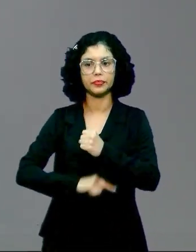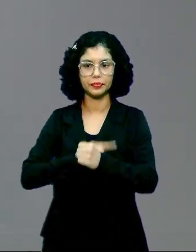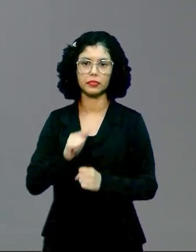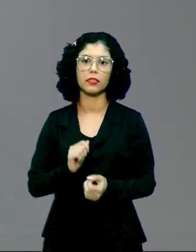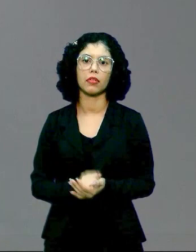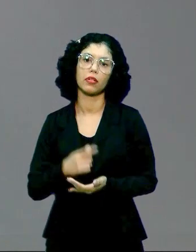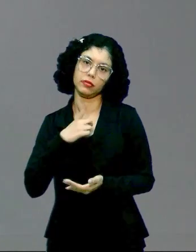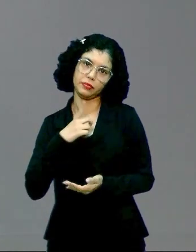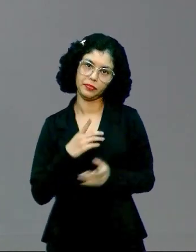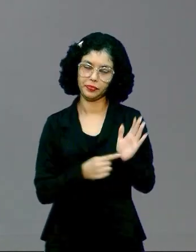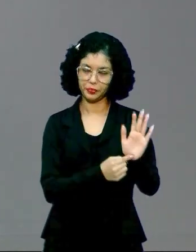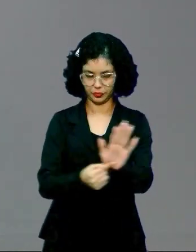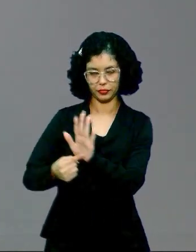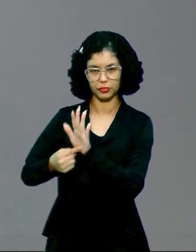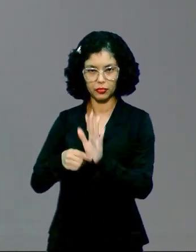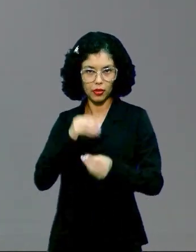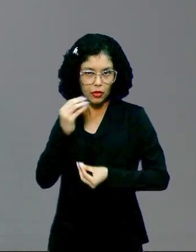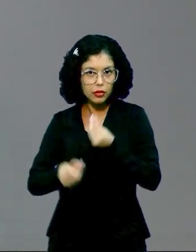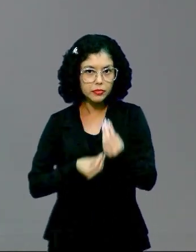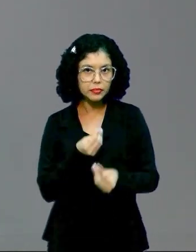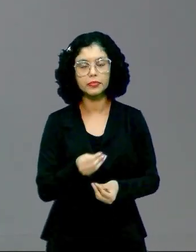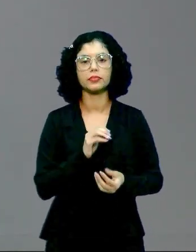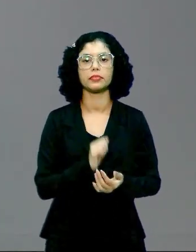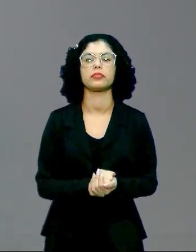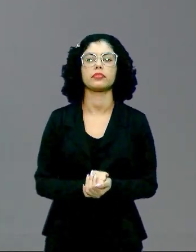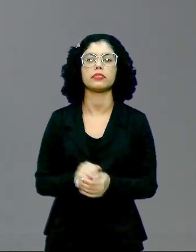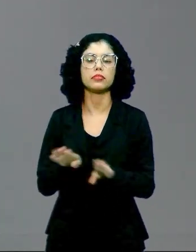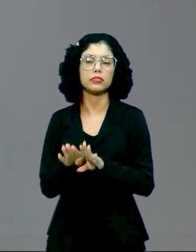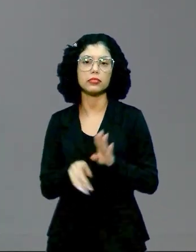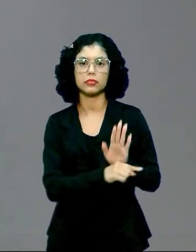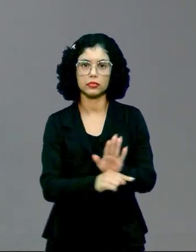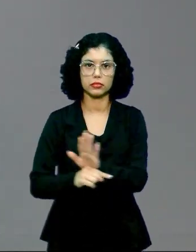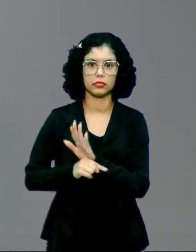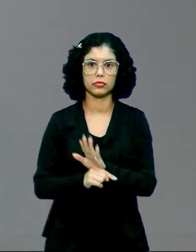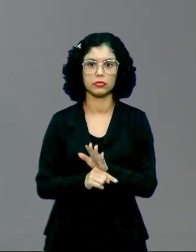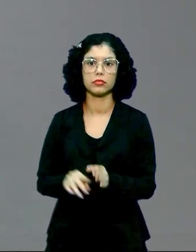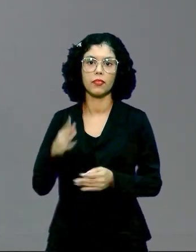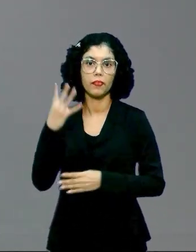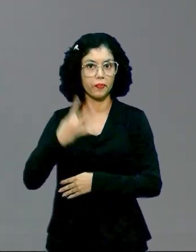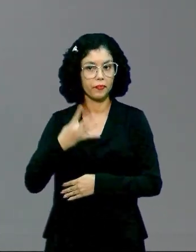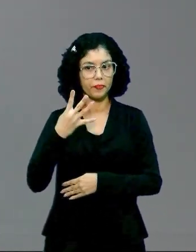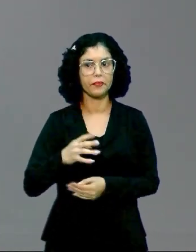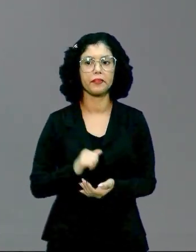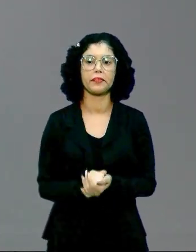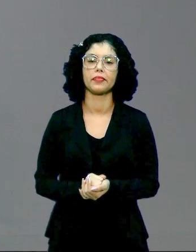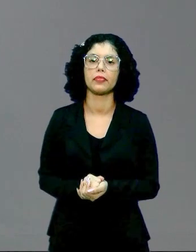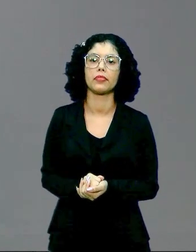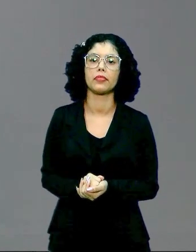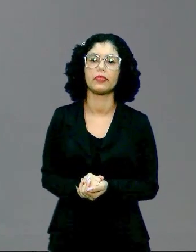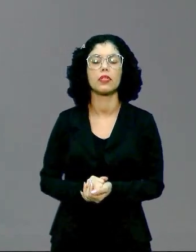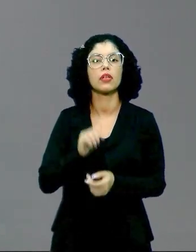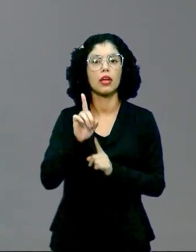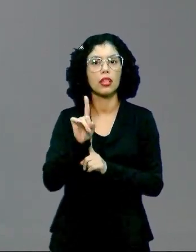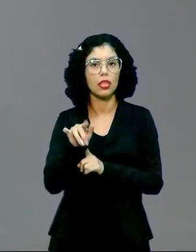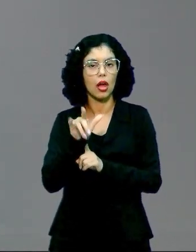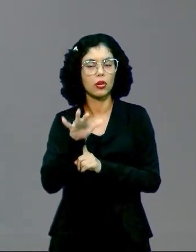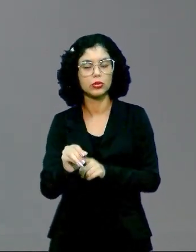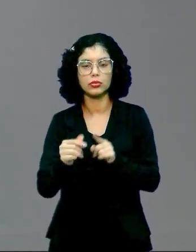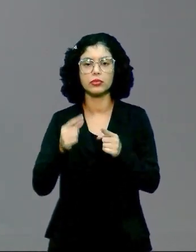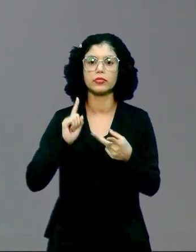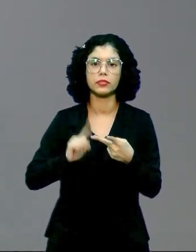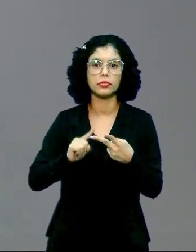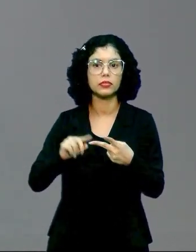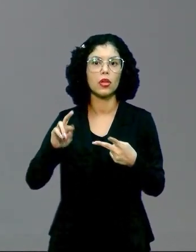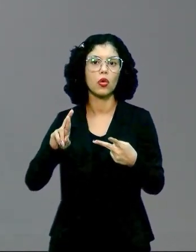que demonstraram como que esse átomo ele seria demonstrado. Então são quatro modelos: o modelo de Dalton,